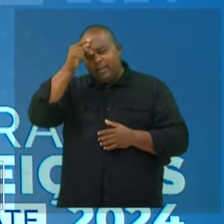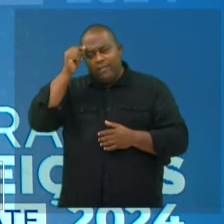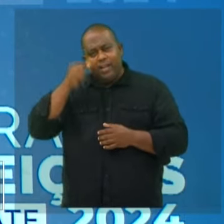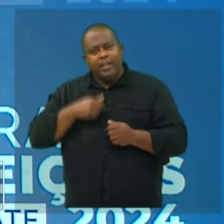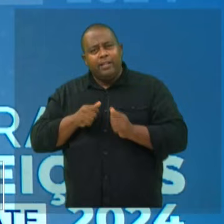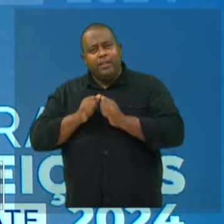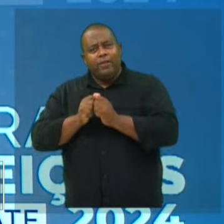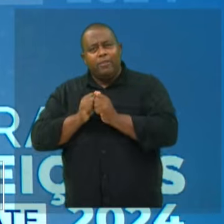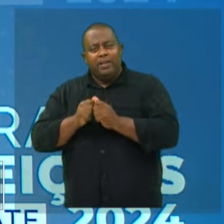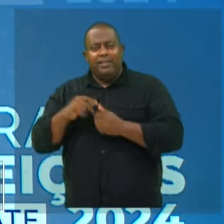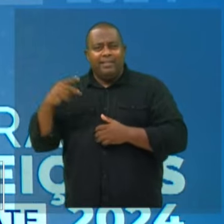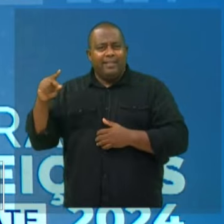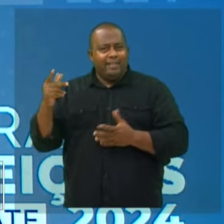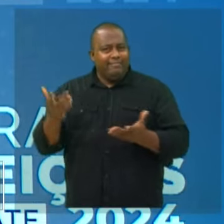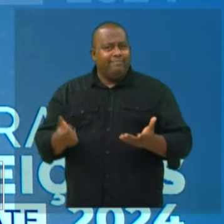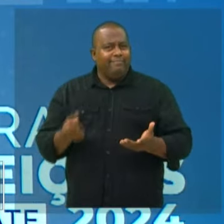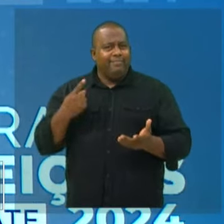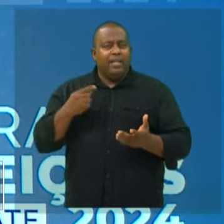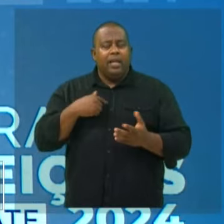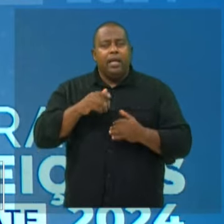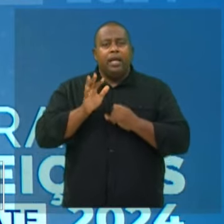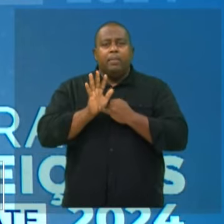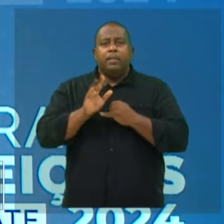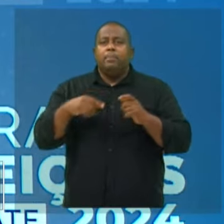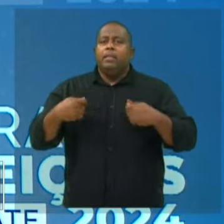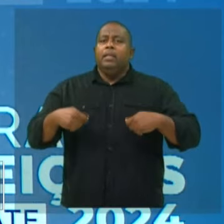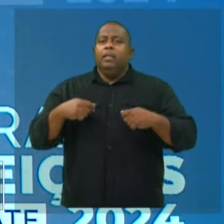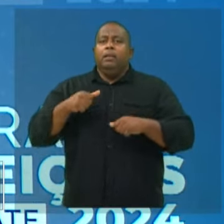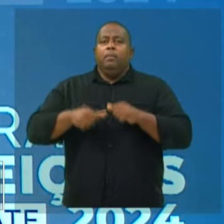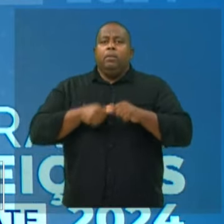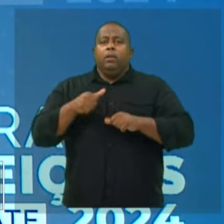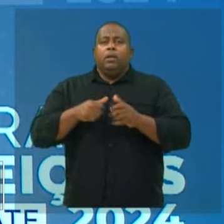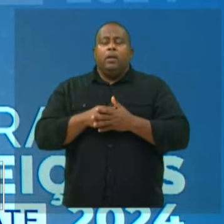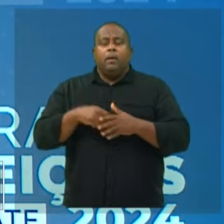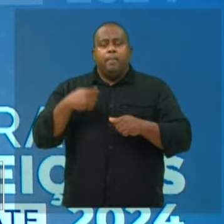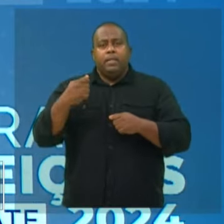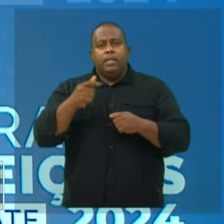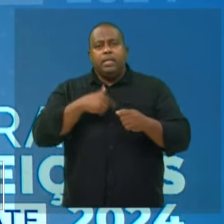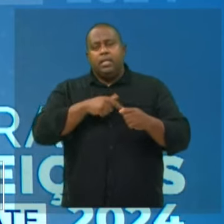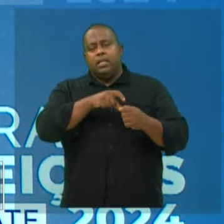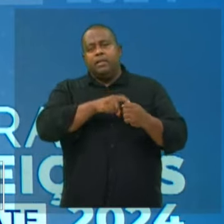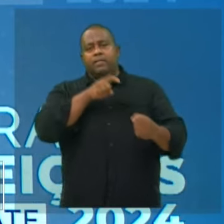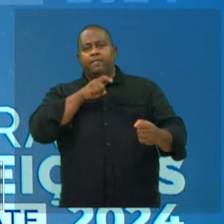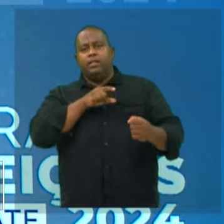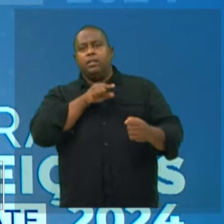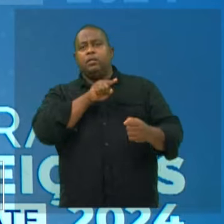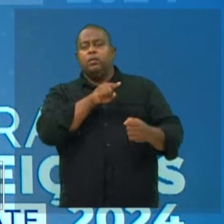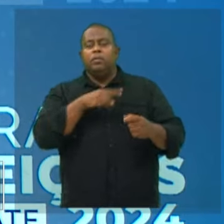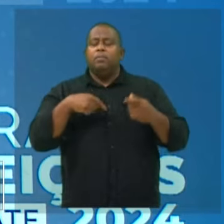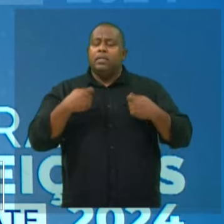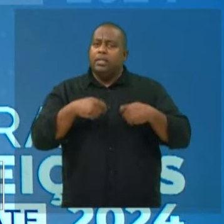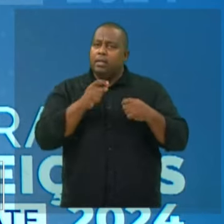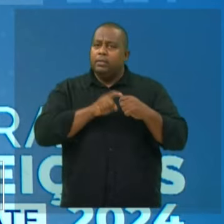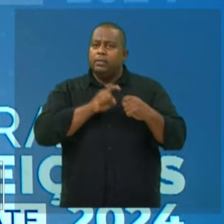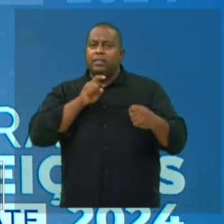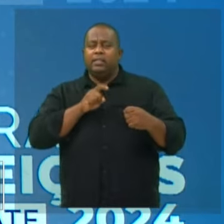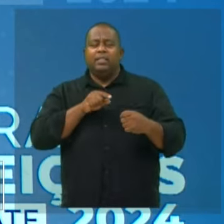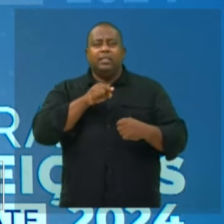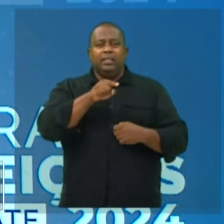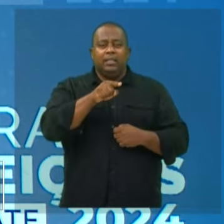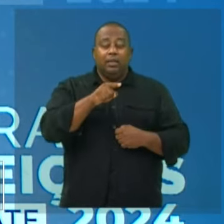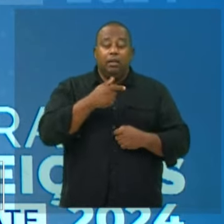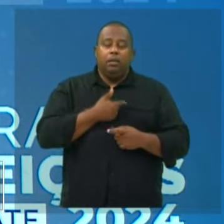companhia que eu digo a vocês é o seguinte que a maçari precisa mudar precisa sair disso temos que sair dessa